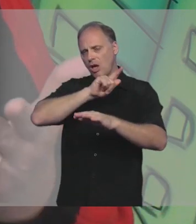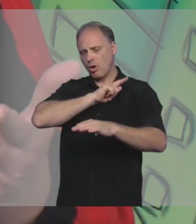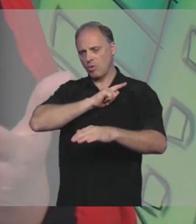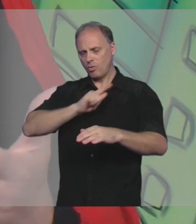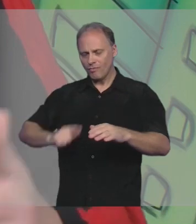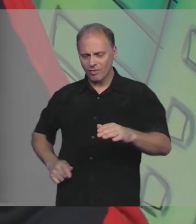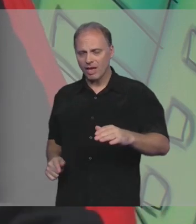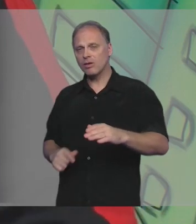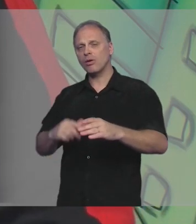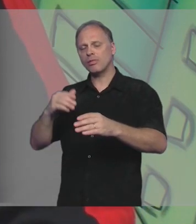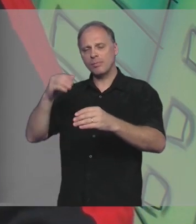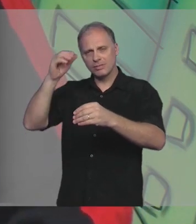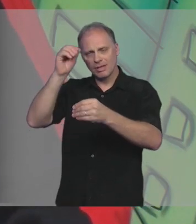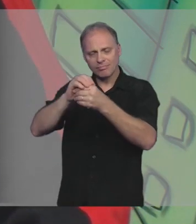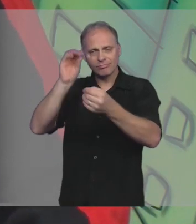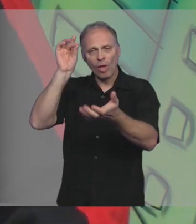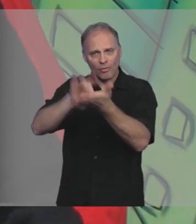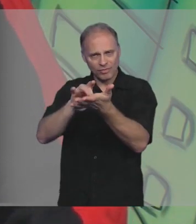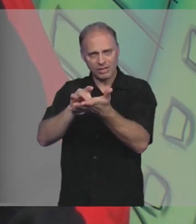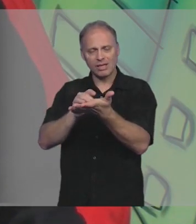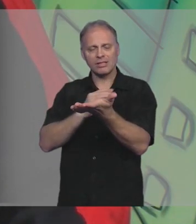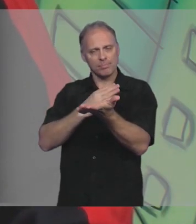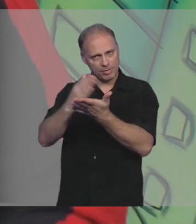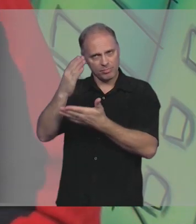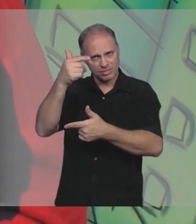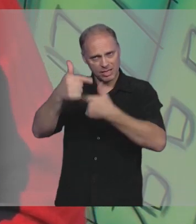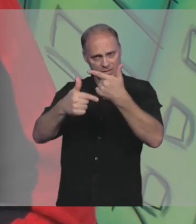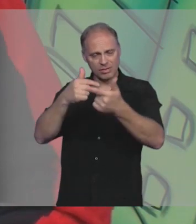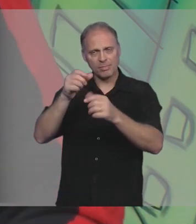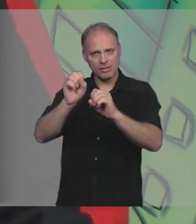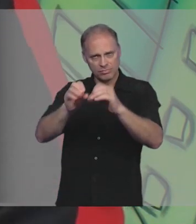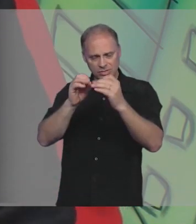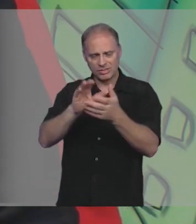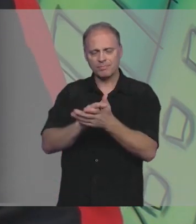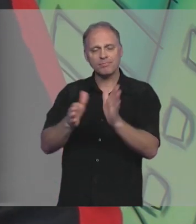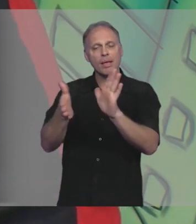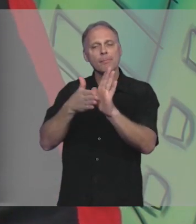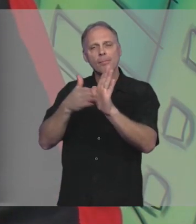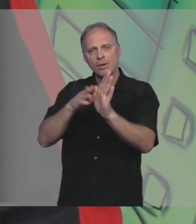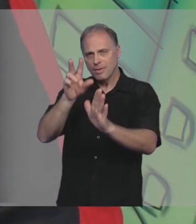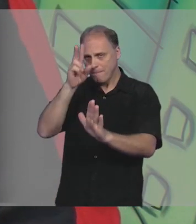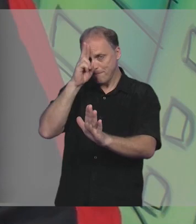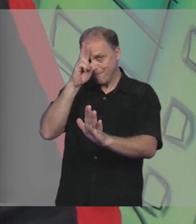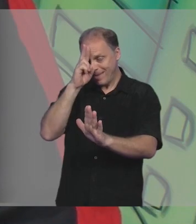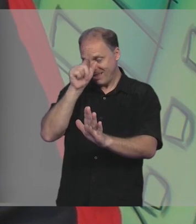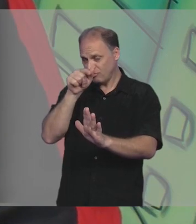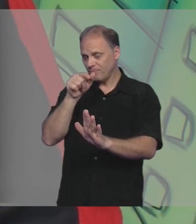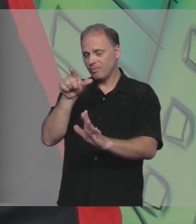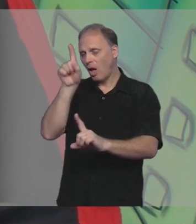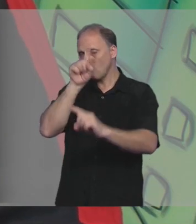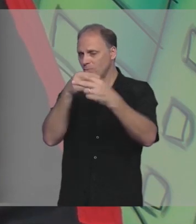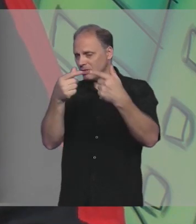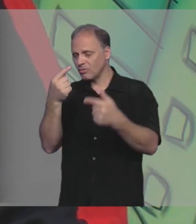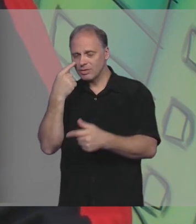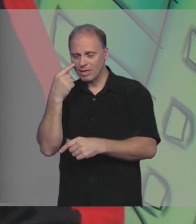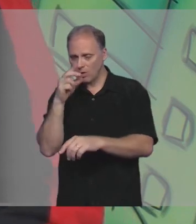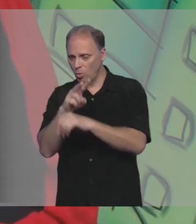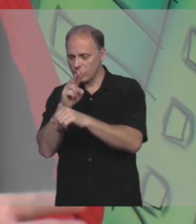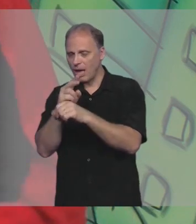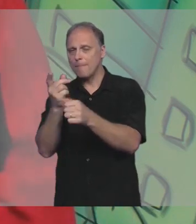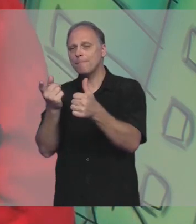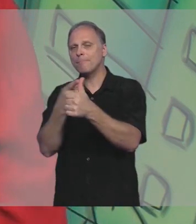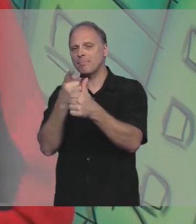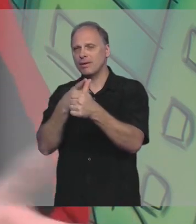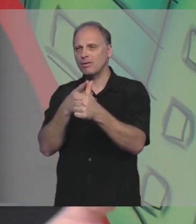ano que vem também implementada. Nesta proposta, algumas coisas chamam a atenção. Tá? A primeira,